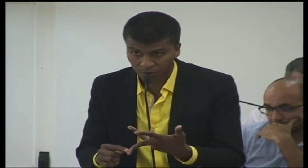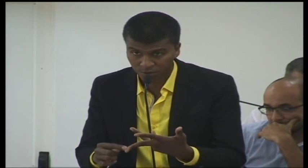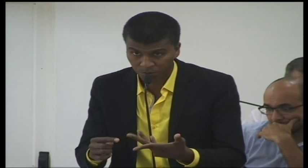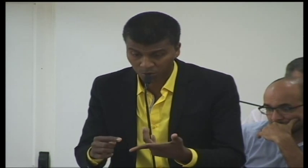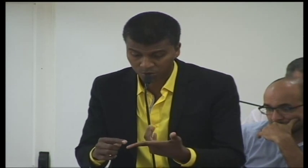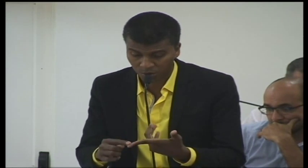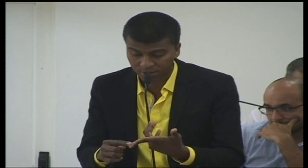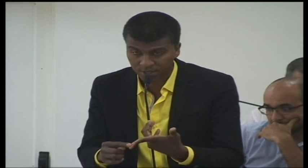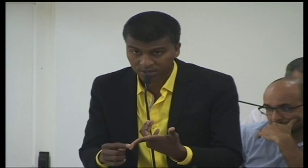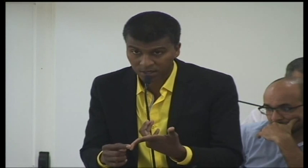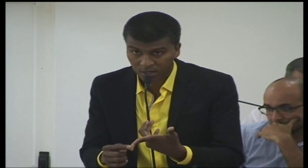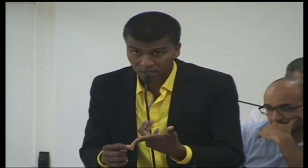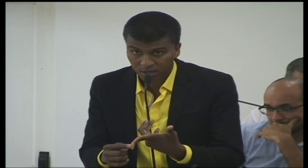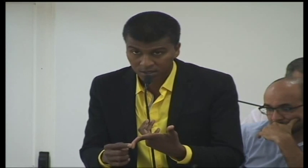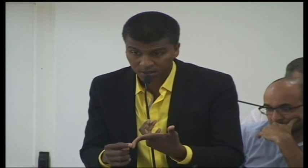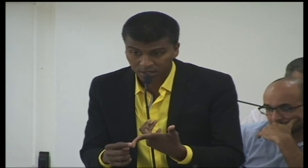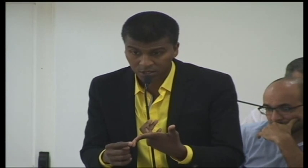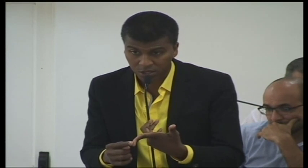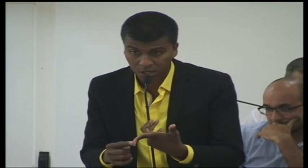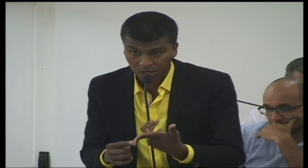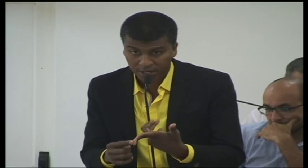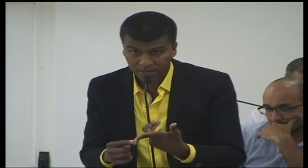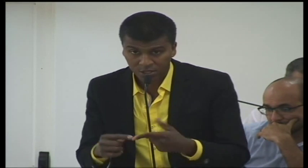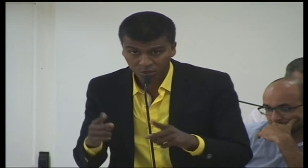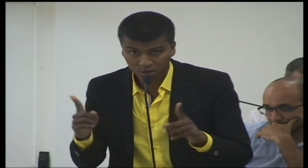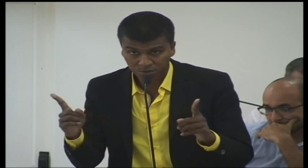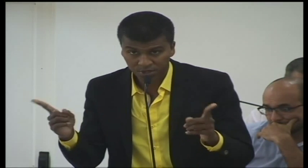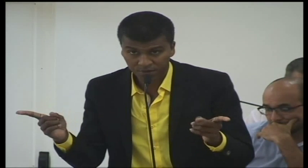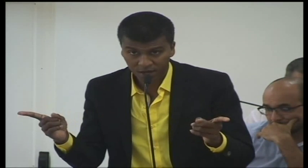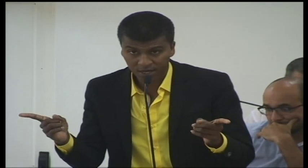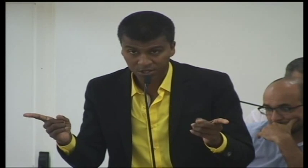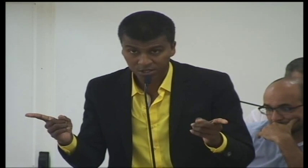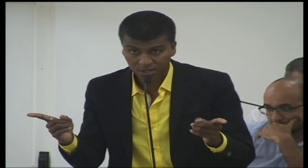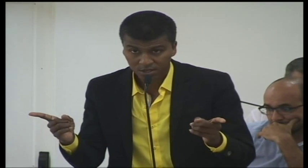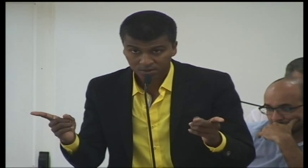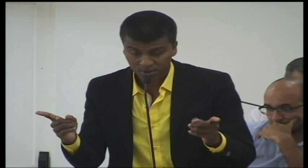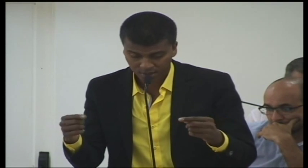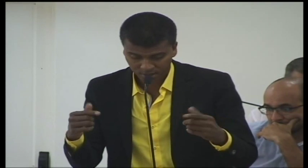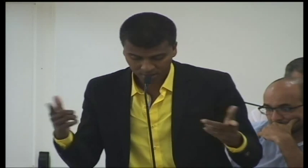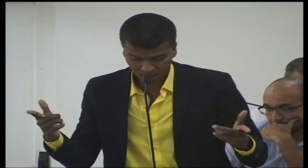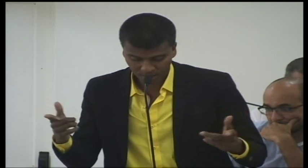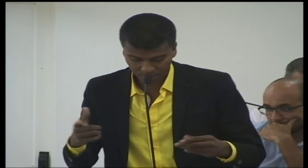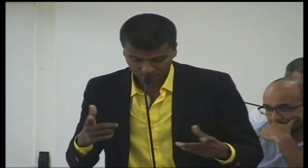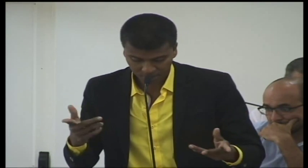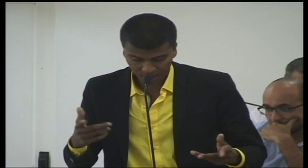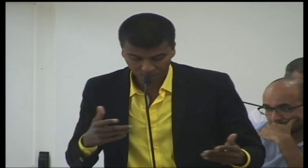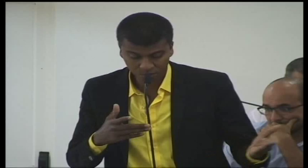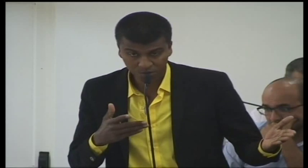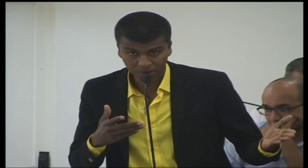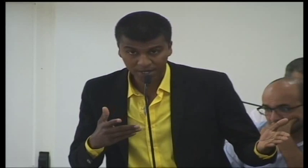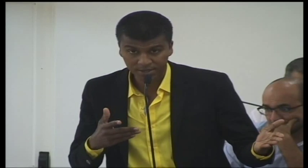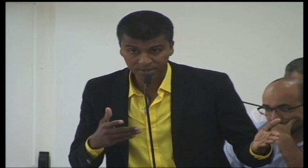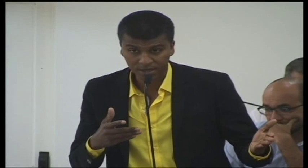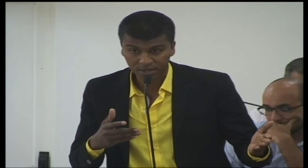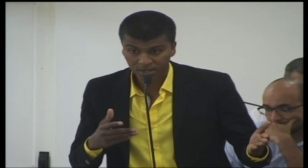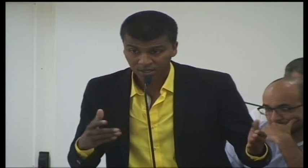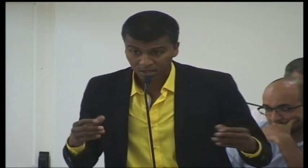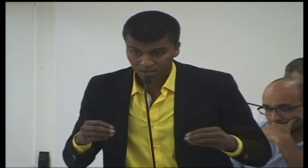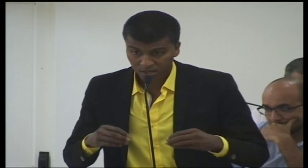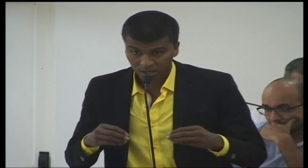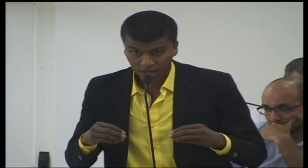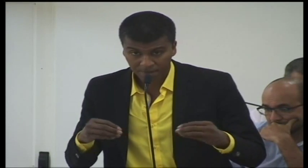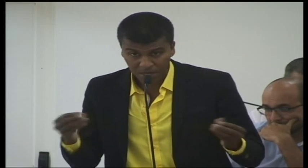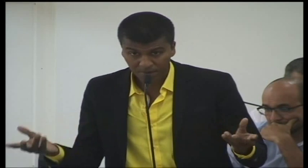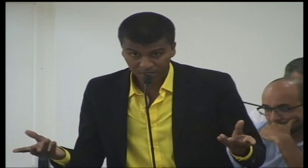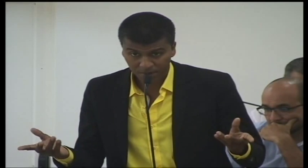ar-condicionado, conforto, poltronas, que seja até de ônibus de viagem. Não sei se vocês sabem, mas tem muitos países